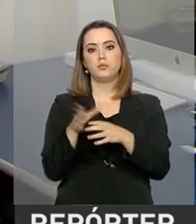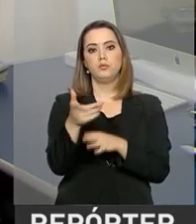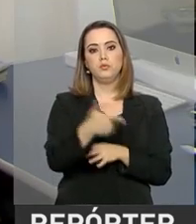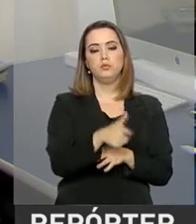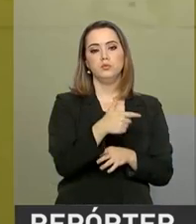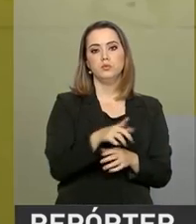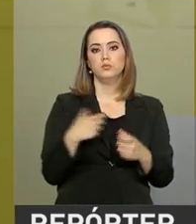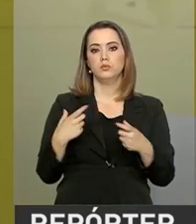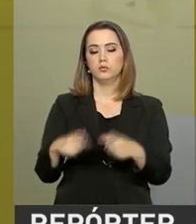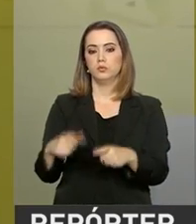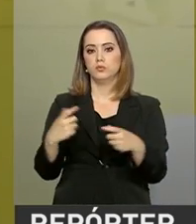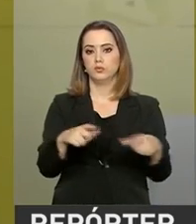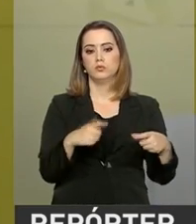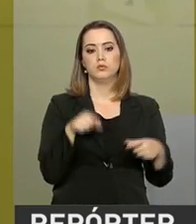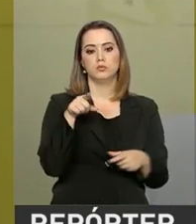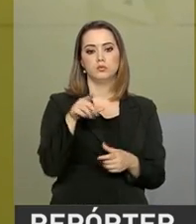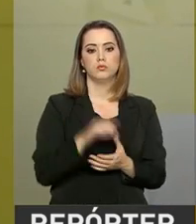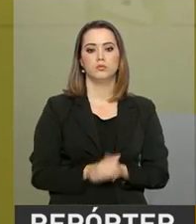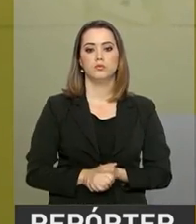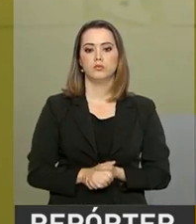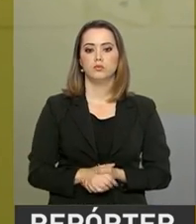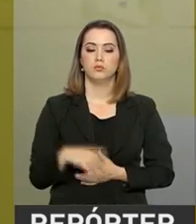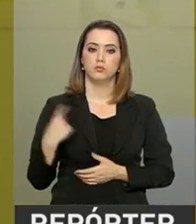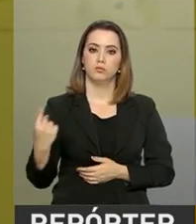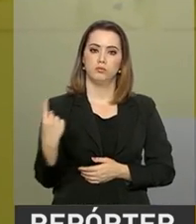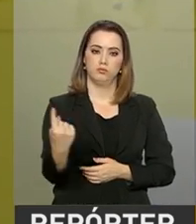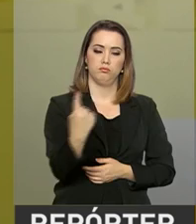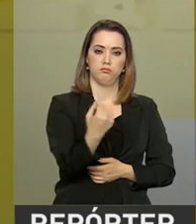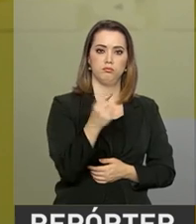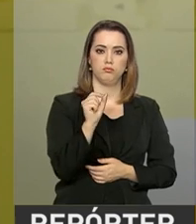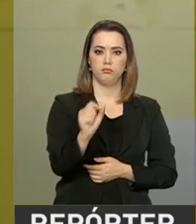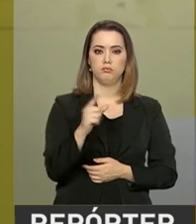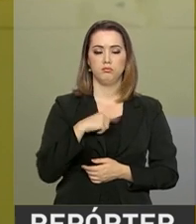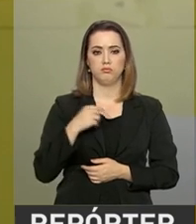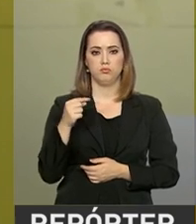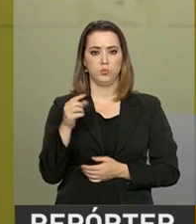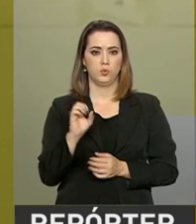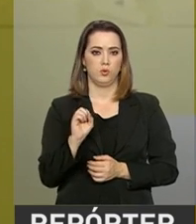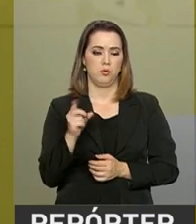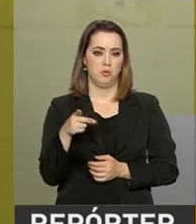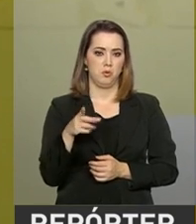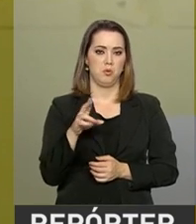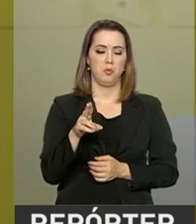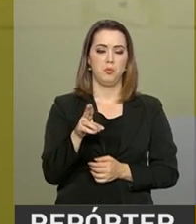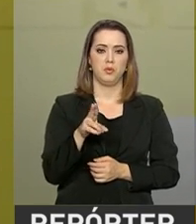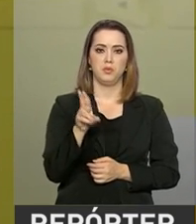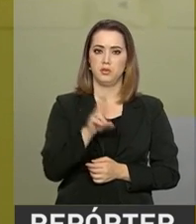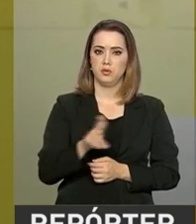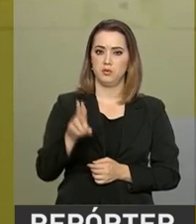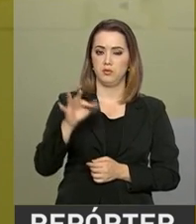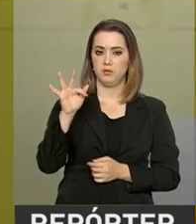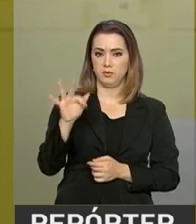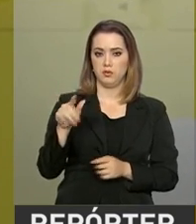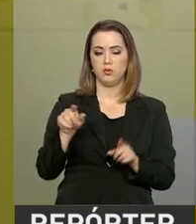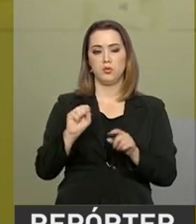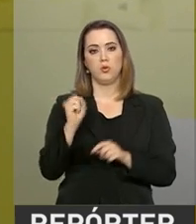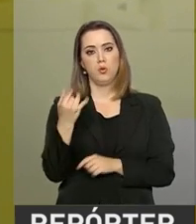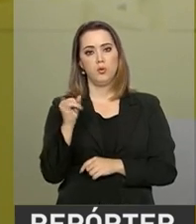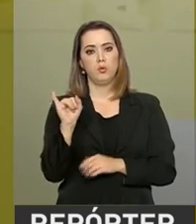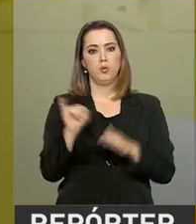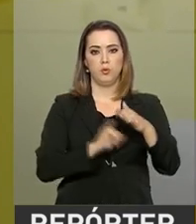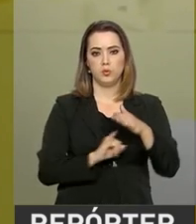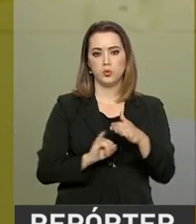ser ampliada. Cada uma dessas universidades federais ou institutos, já estão recepcionando o